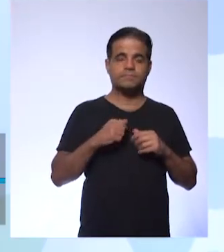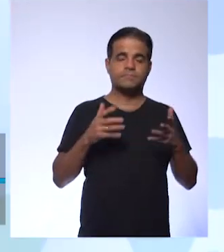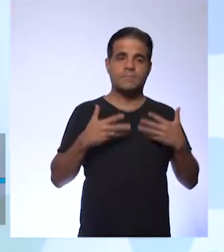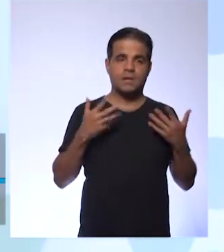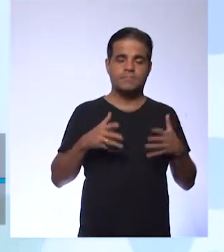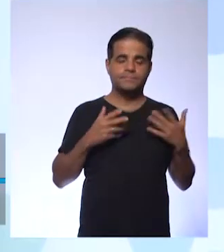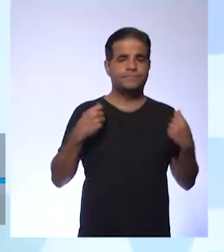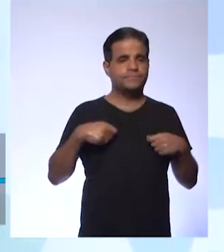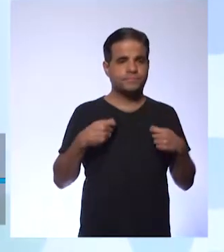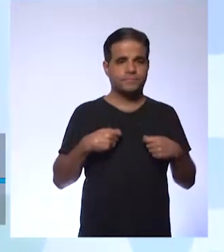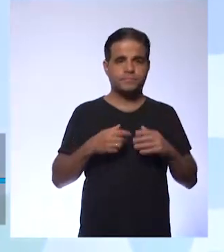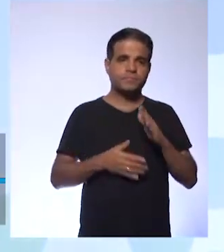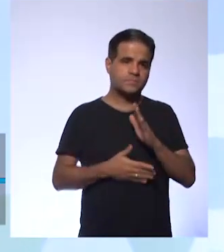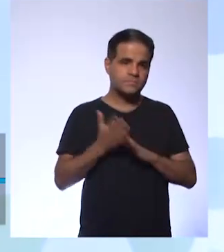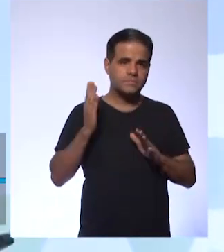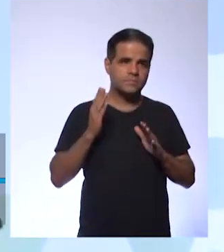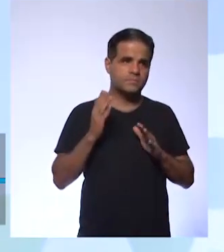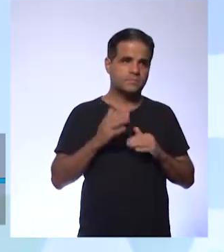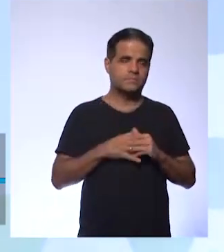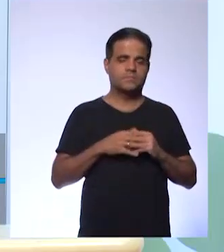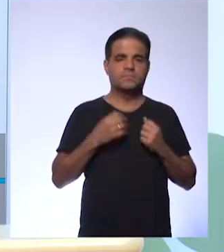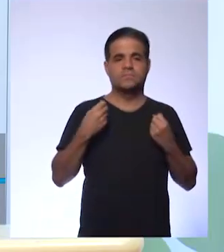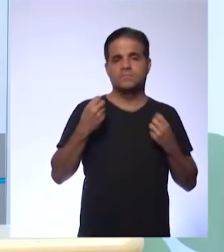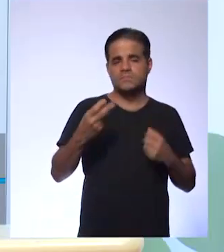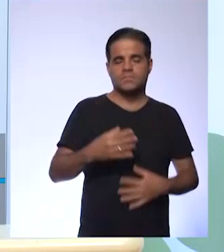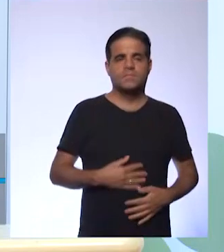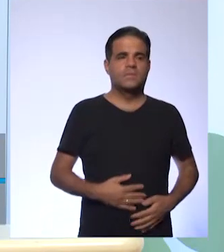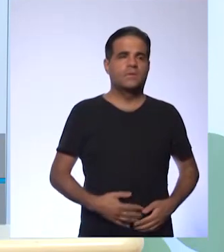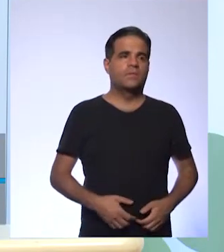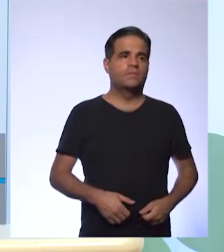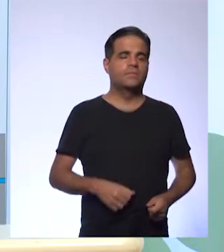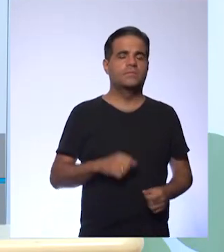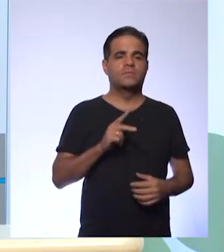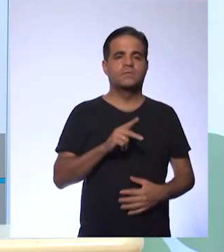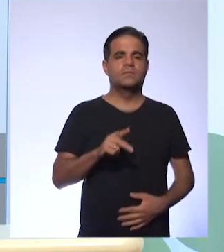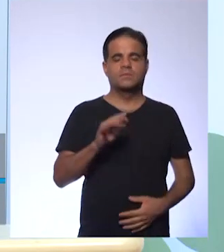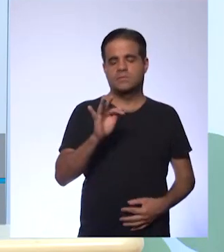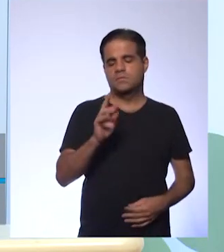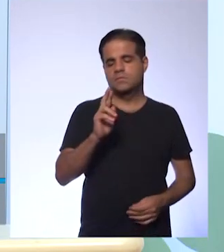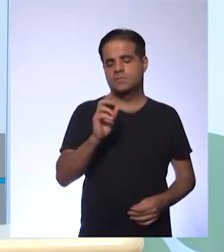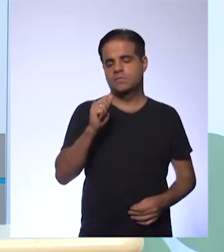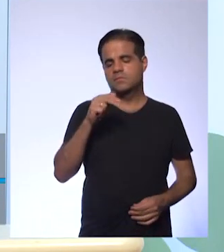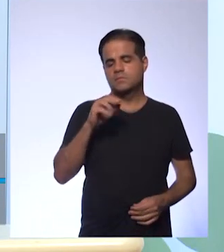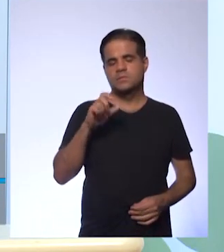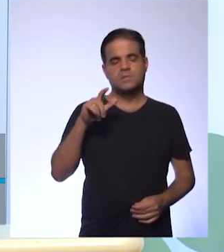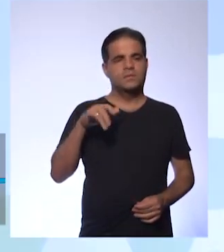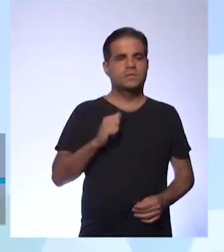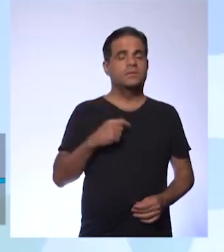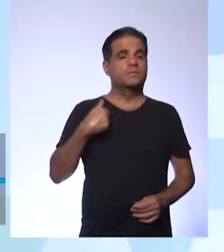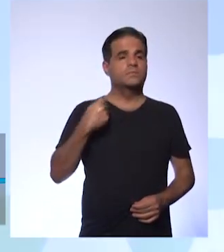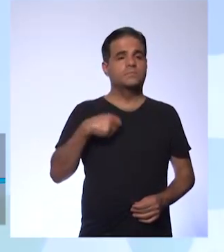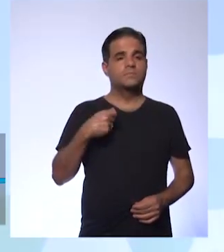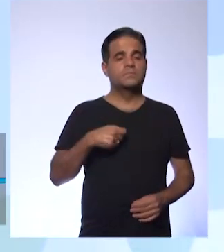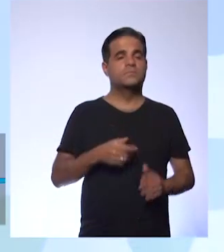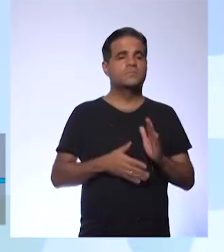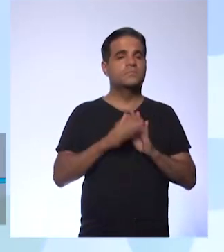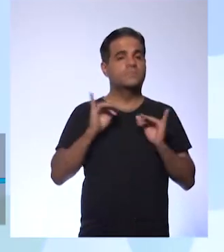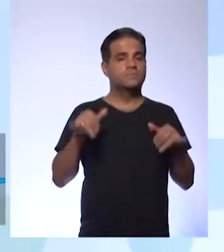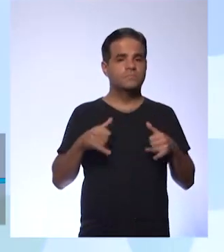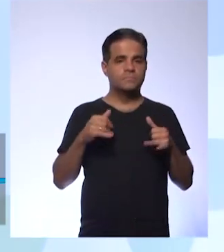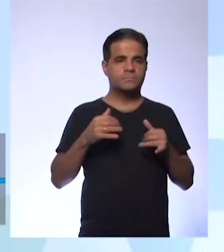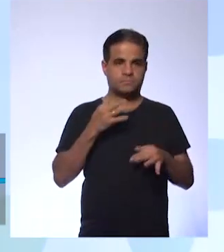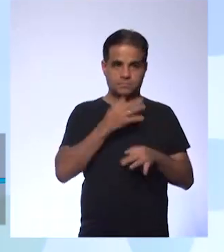para Eu curtir. precisaria viajar. Hã. A professora Francileia colocou assim: "Eu precisaria viajar para curtir as